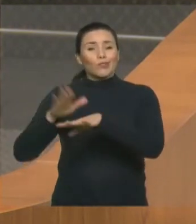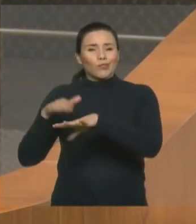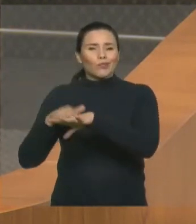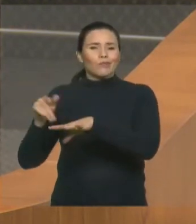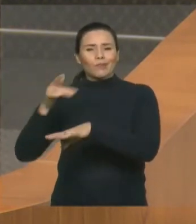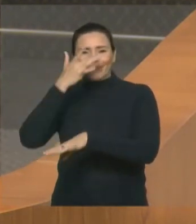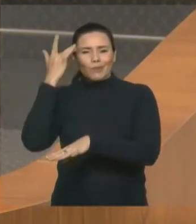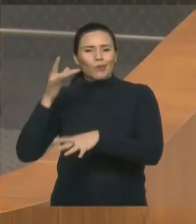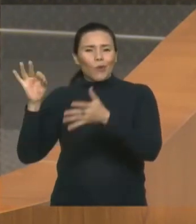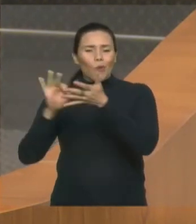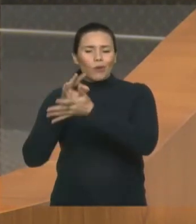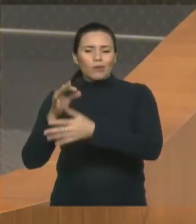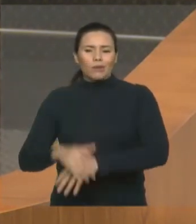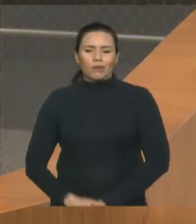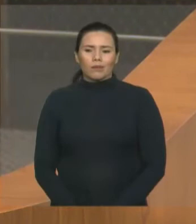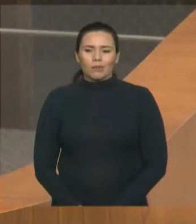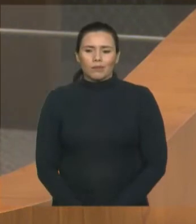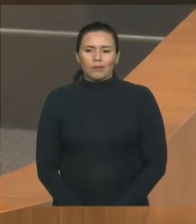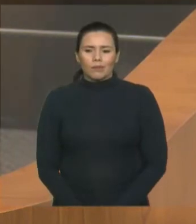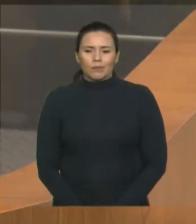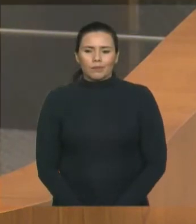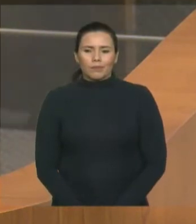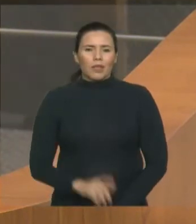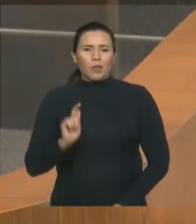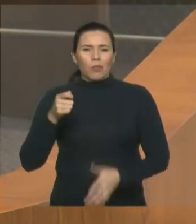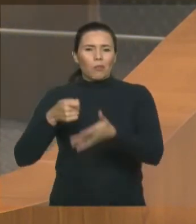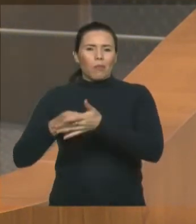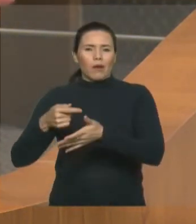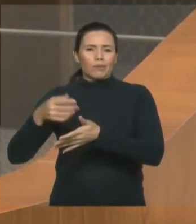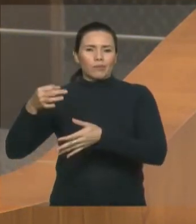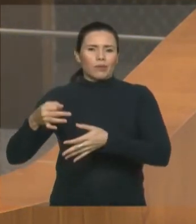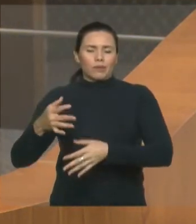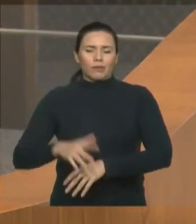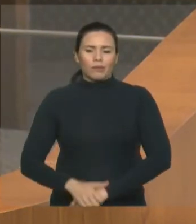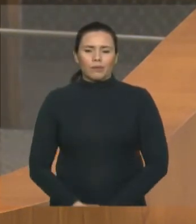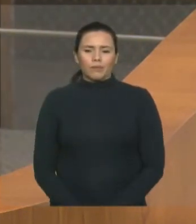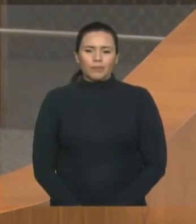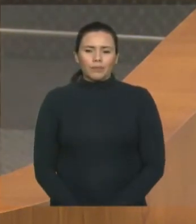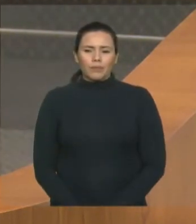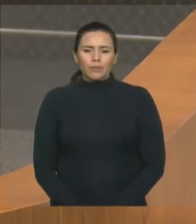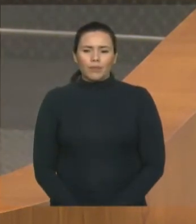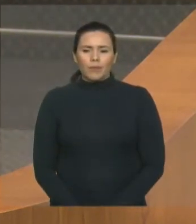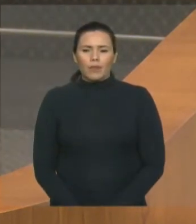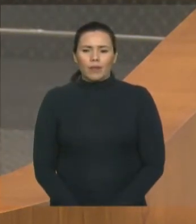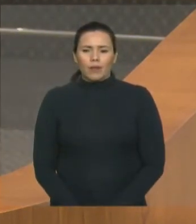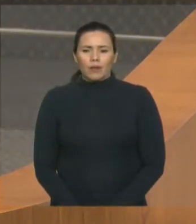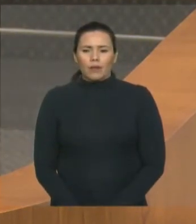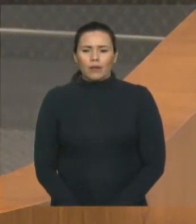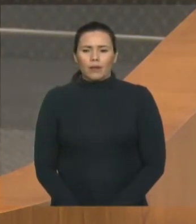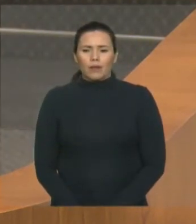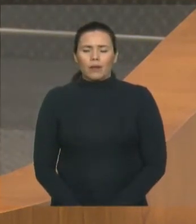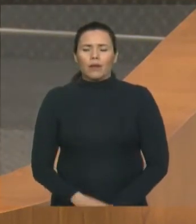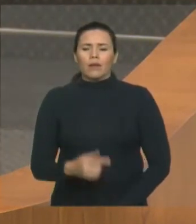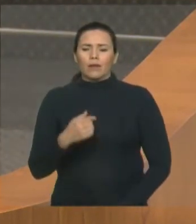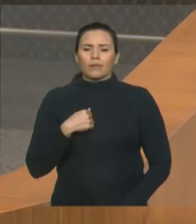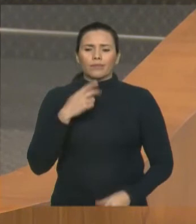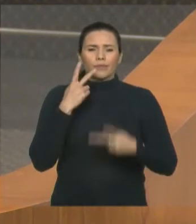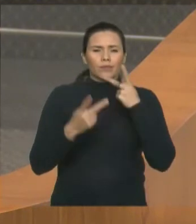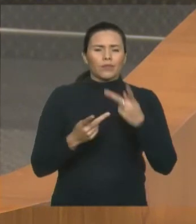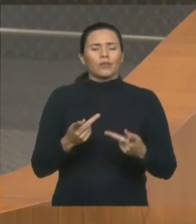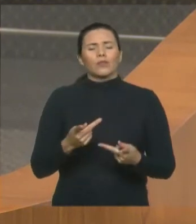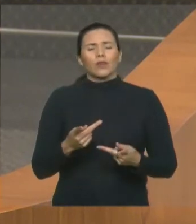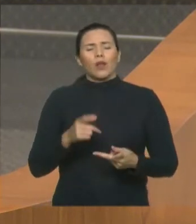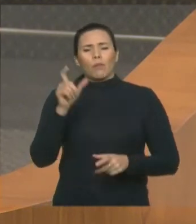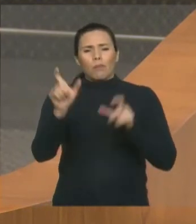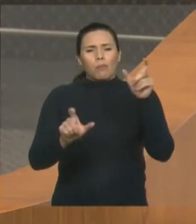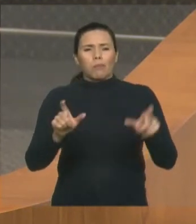estou falando. E eu estou citando nomes, e me perdoam os meus colegas deputados que eu citei o nome, mas porque são testemunho vivo do que está